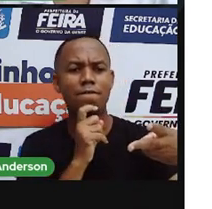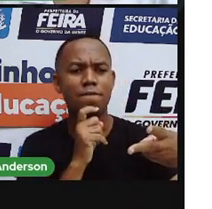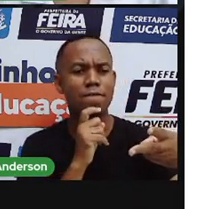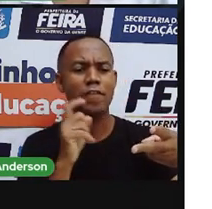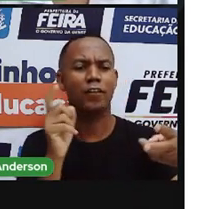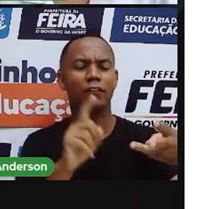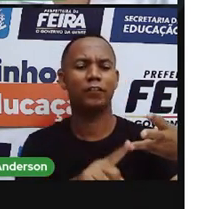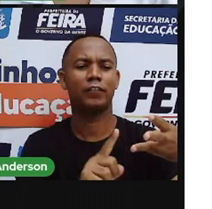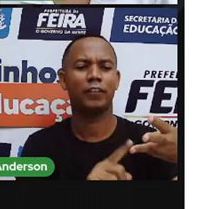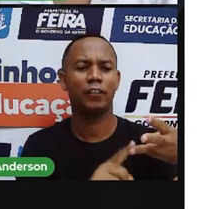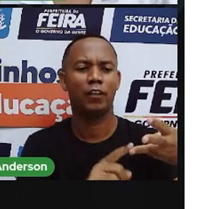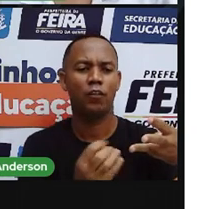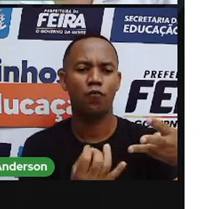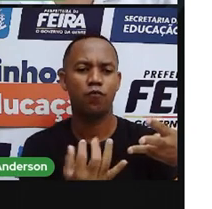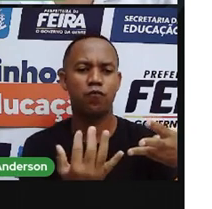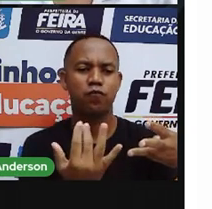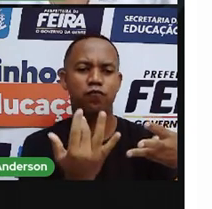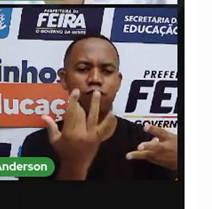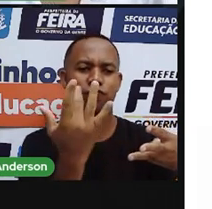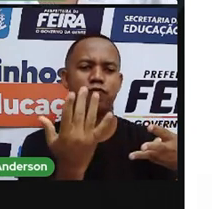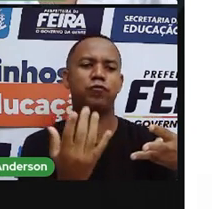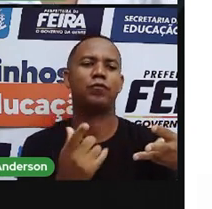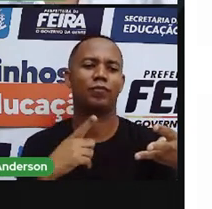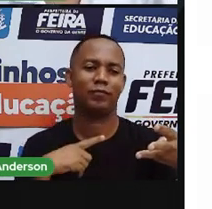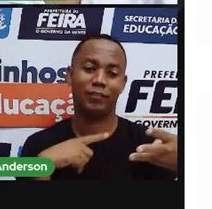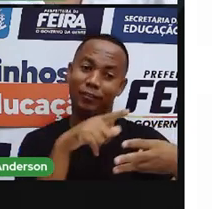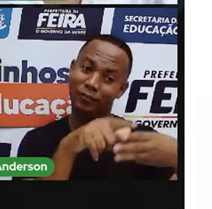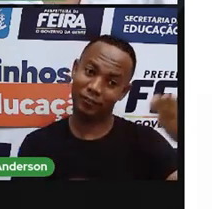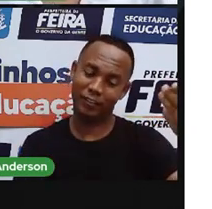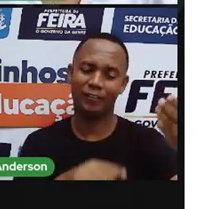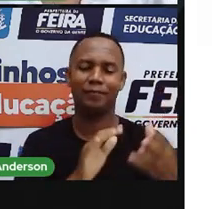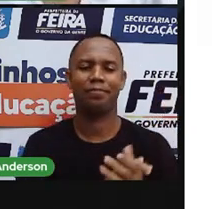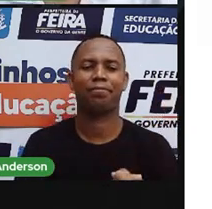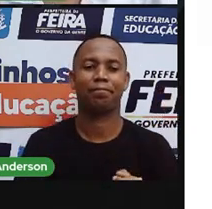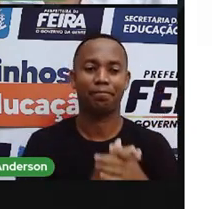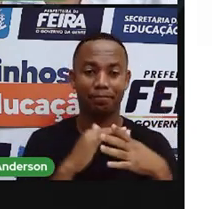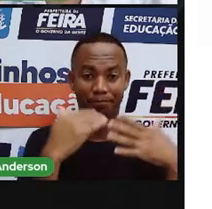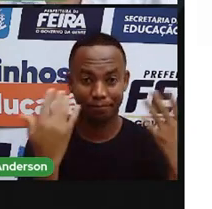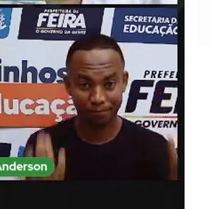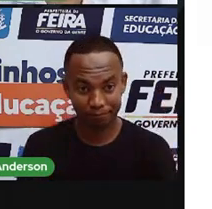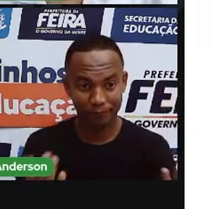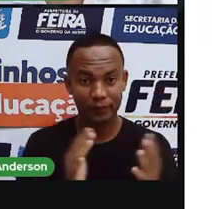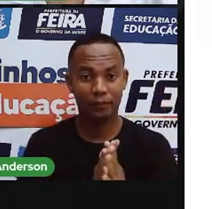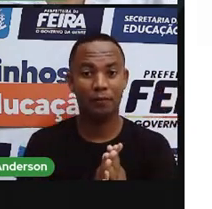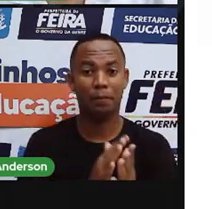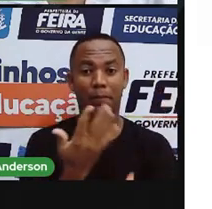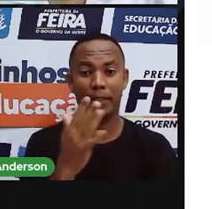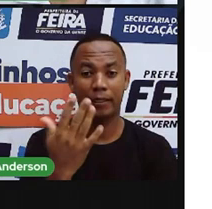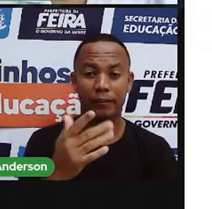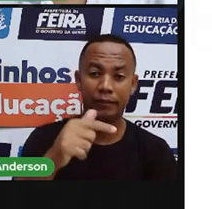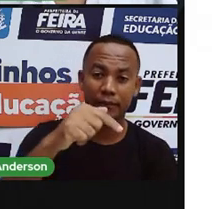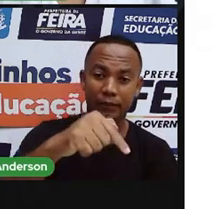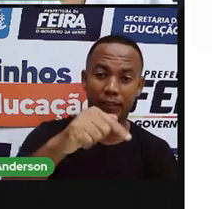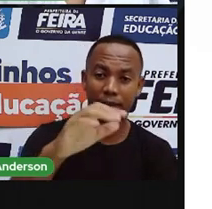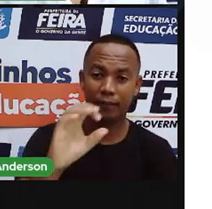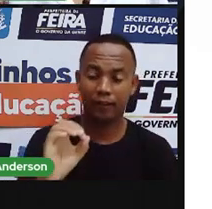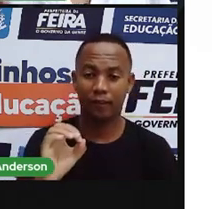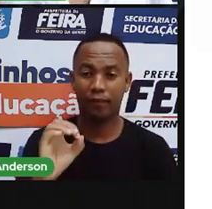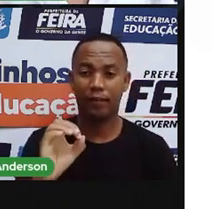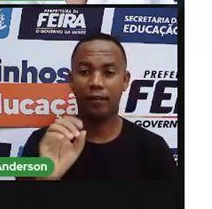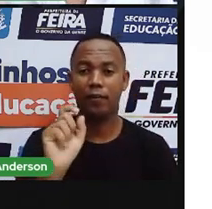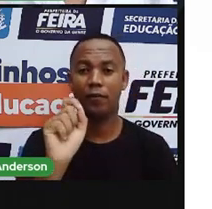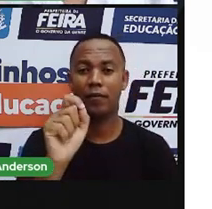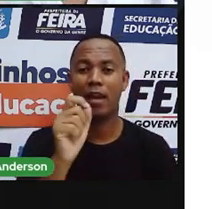lembra? Ah, muito bem. Ainda bem que vocês lembram. Sendo que mais de 70% da sua superfície